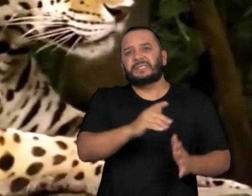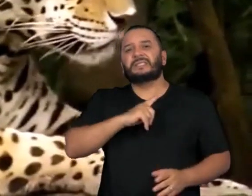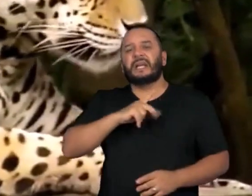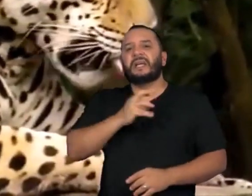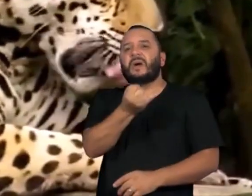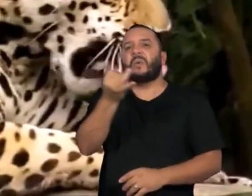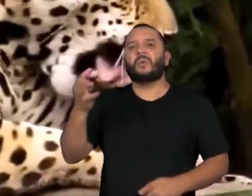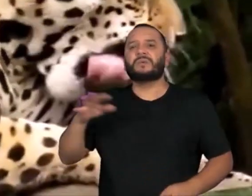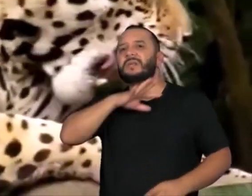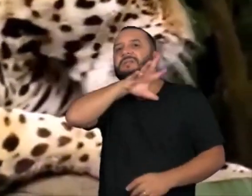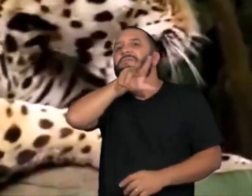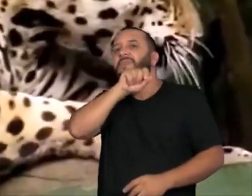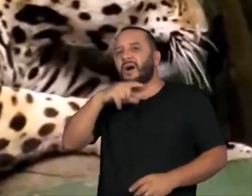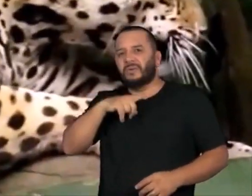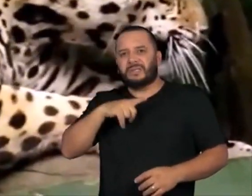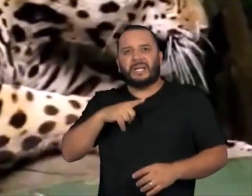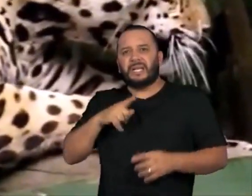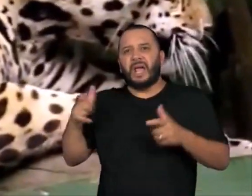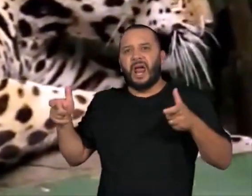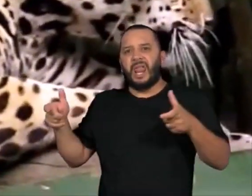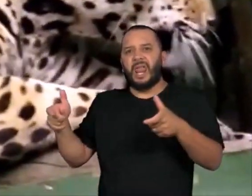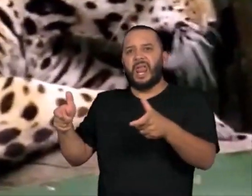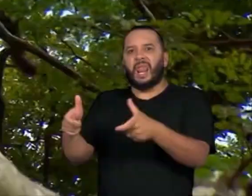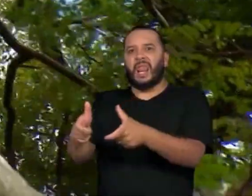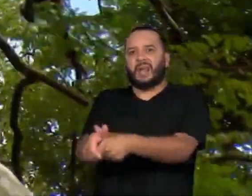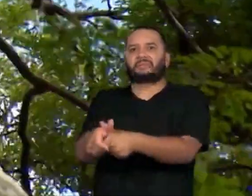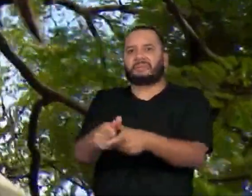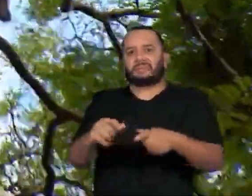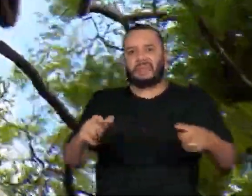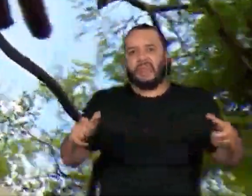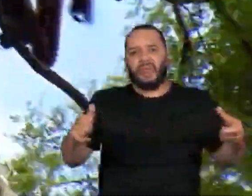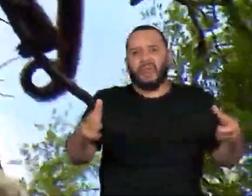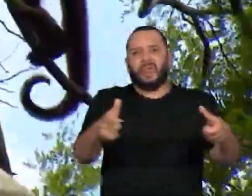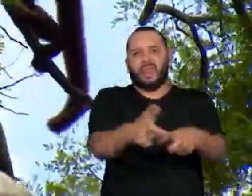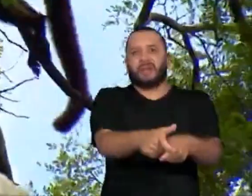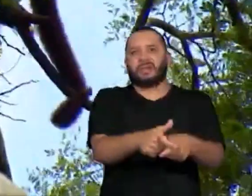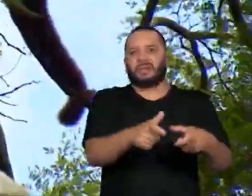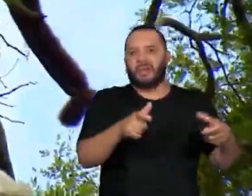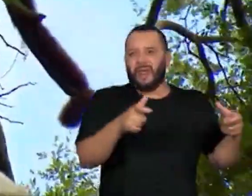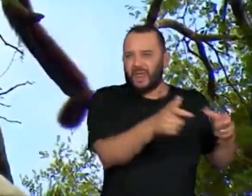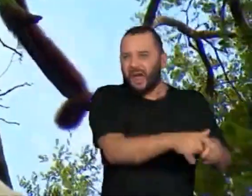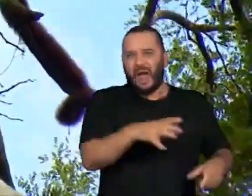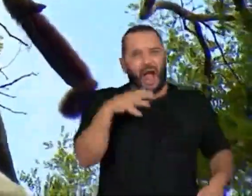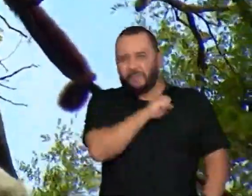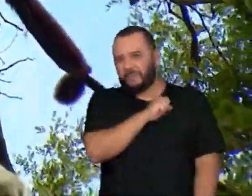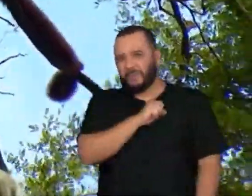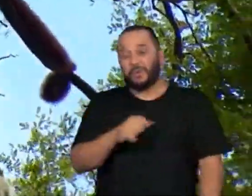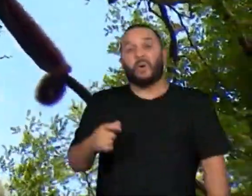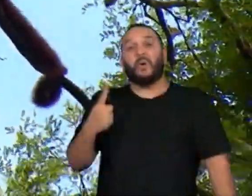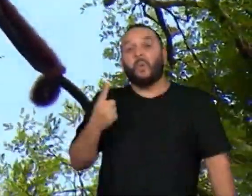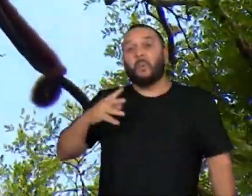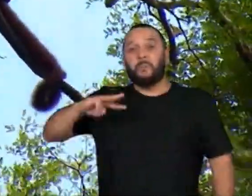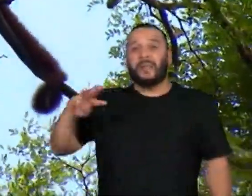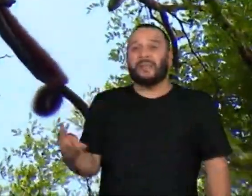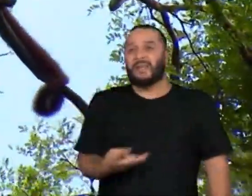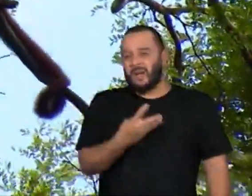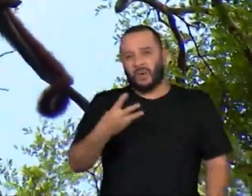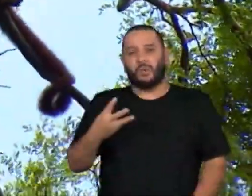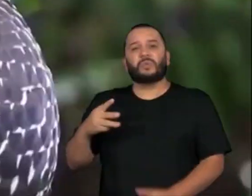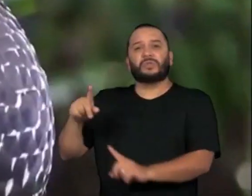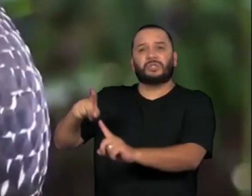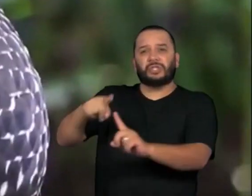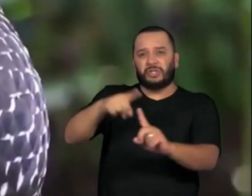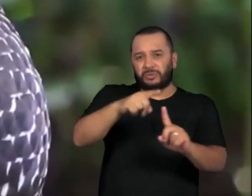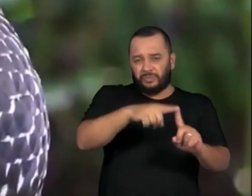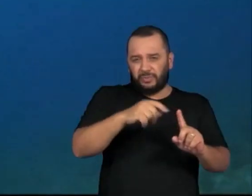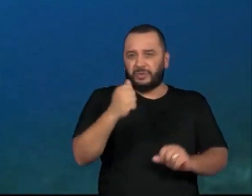no planeta nunca foi tão rápido. Cientistas estimam que cerca de 1 milhão de espécies da flora